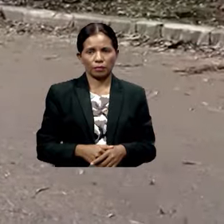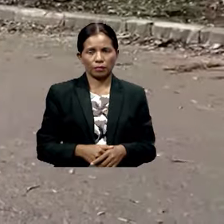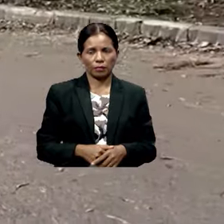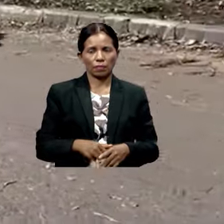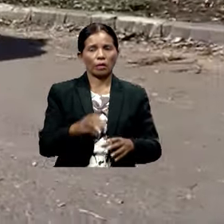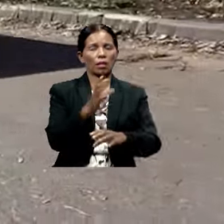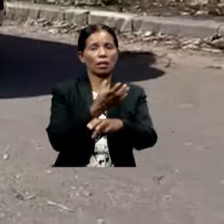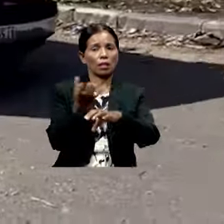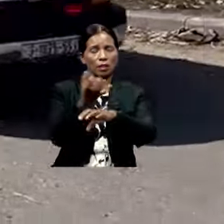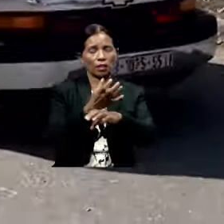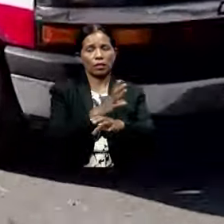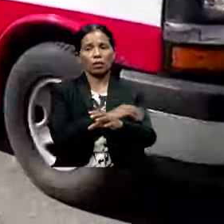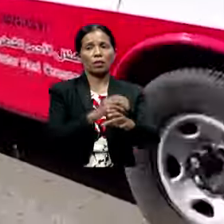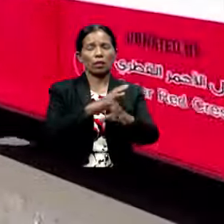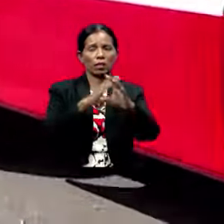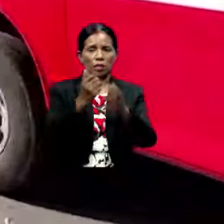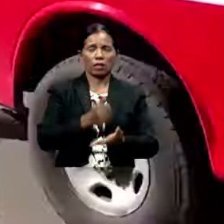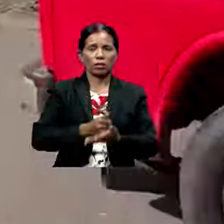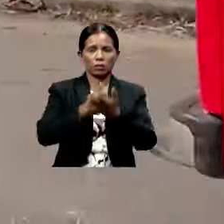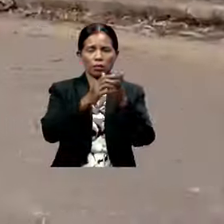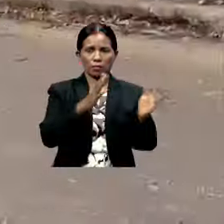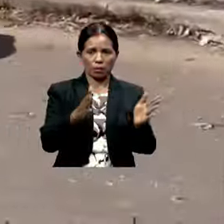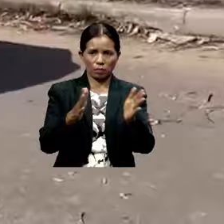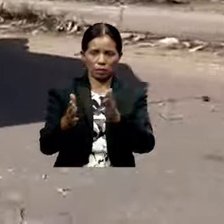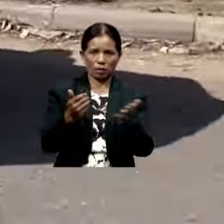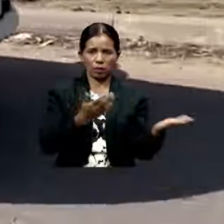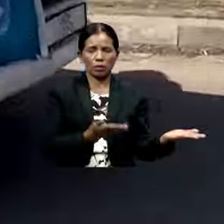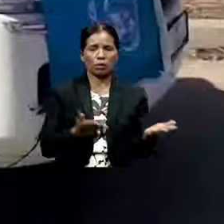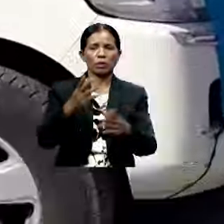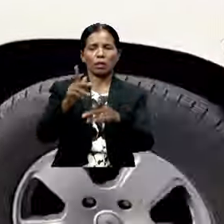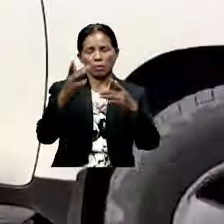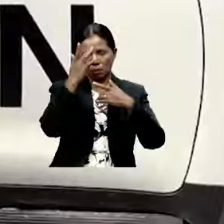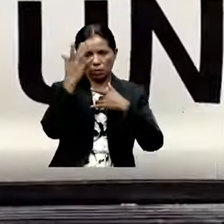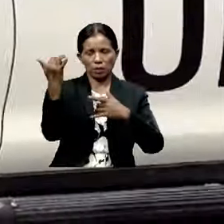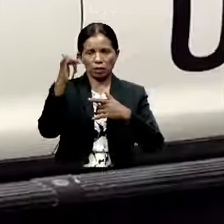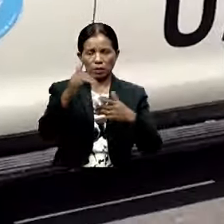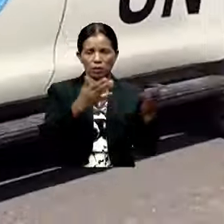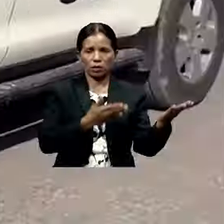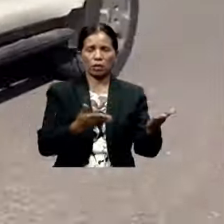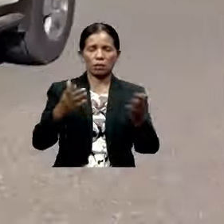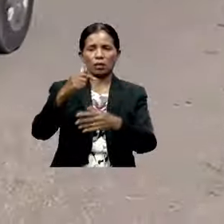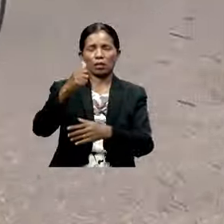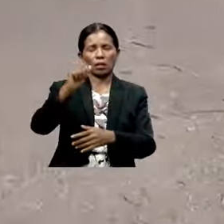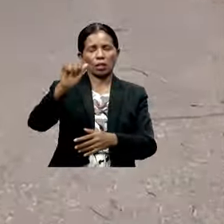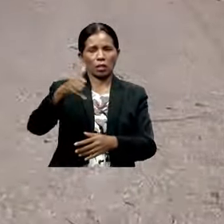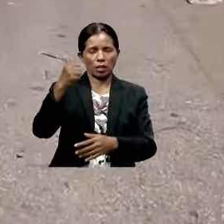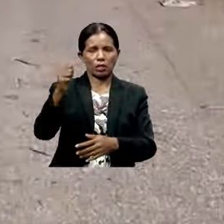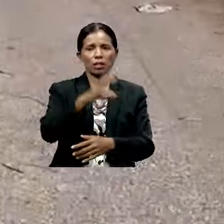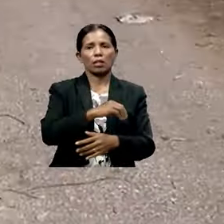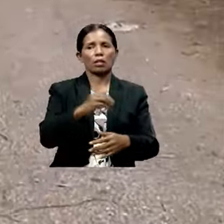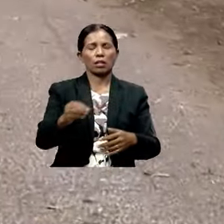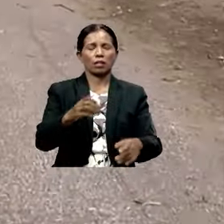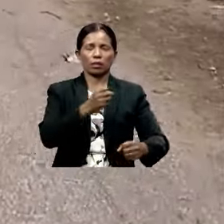Ambulância no caminhoneta ajuda humanitária nebe preparado ona tutula paciente sira o de transporta bagaza norte ha foi em